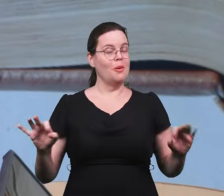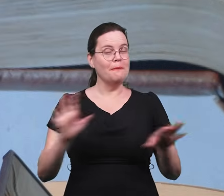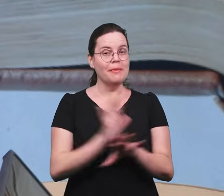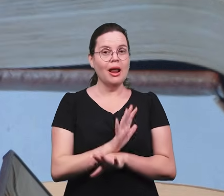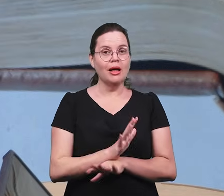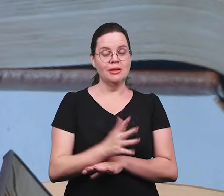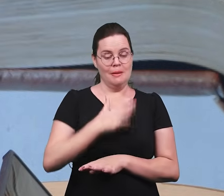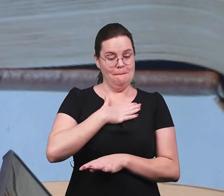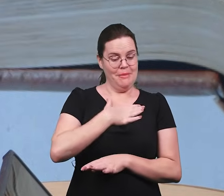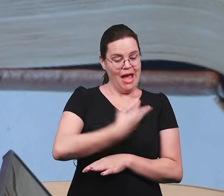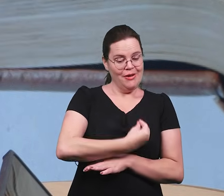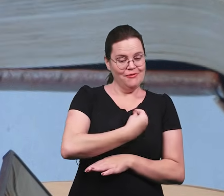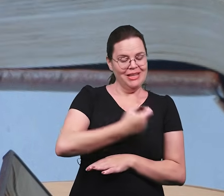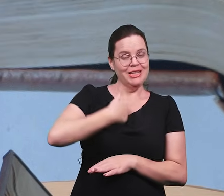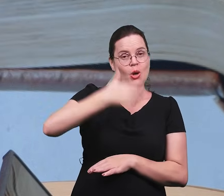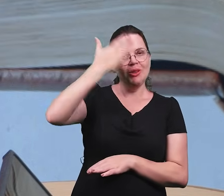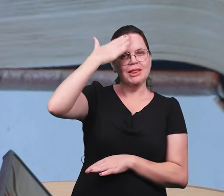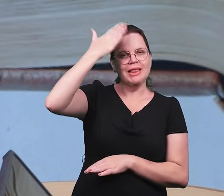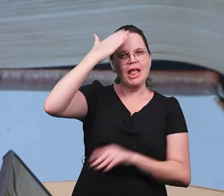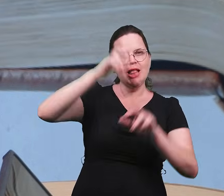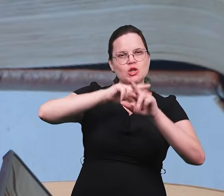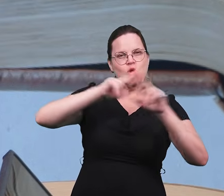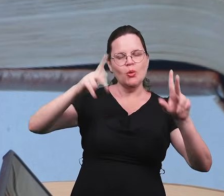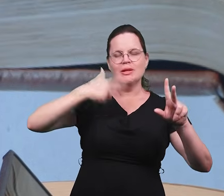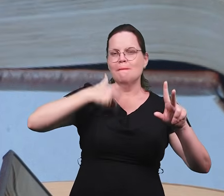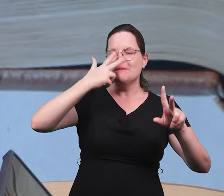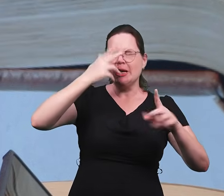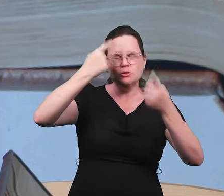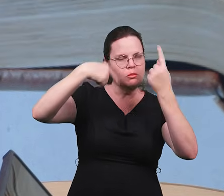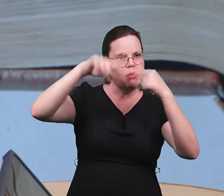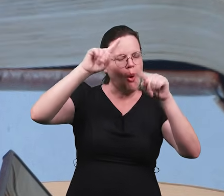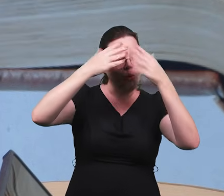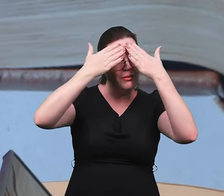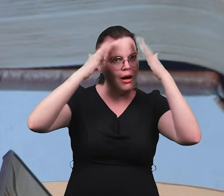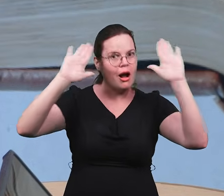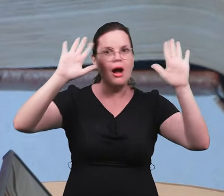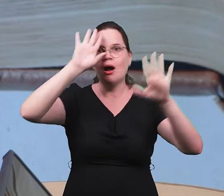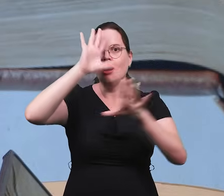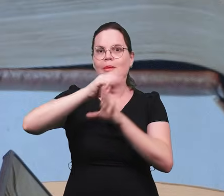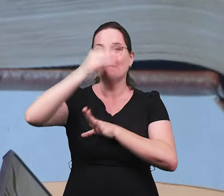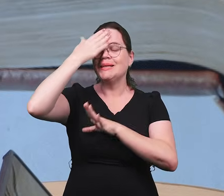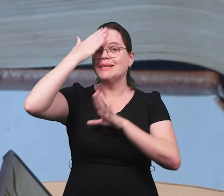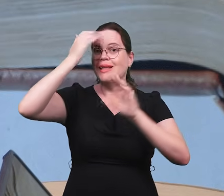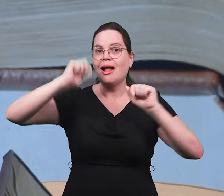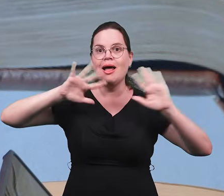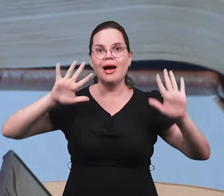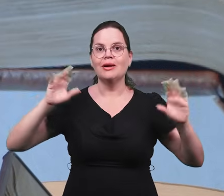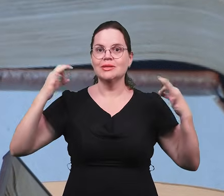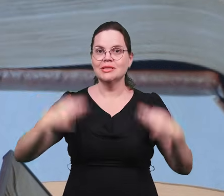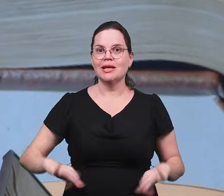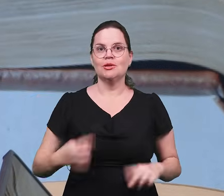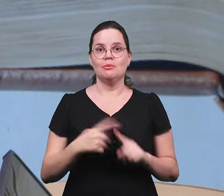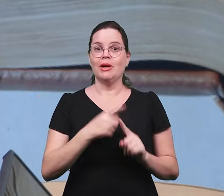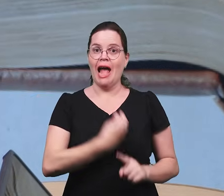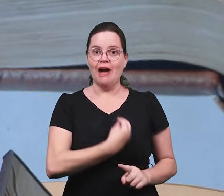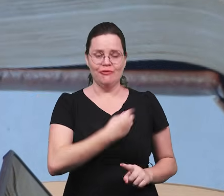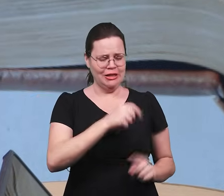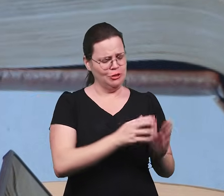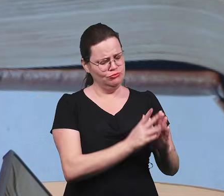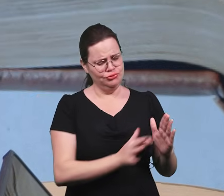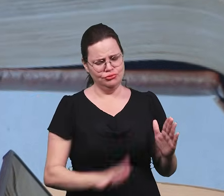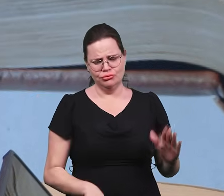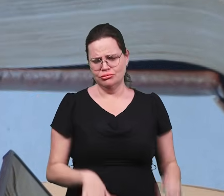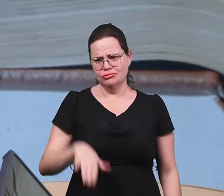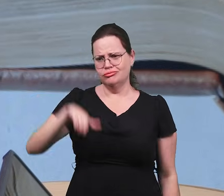completamente a forma como nós entendemos as coisas. O Senhor nos faz ver que esta vida, ela